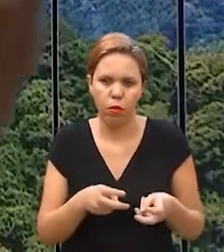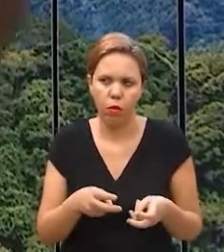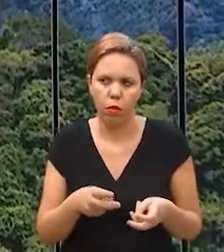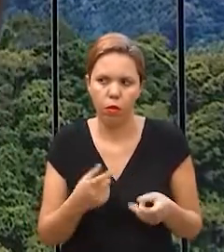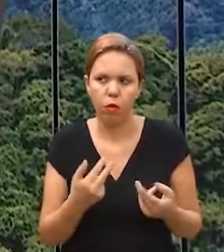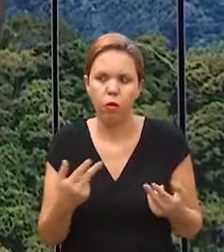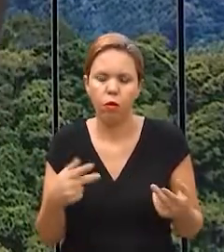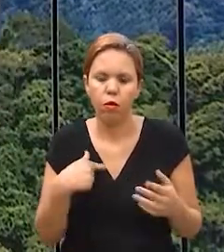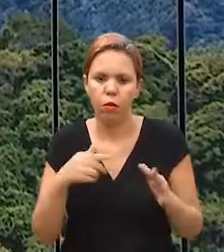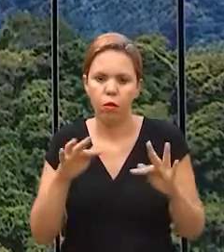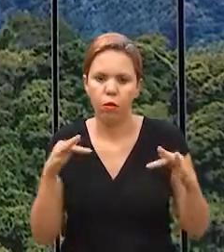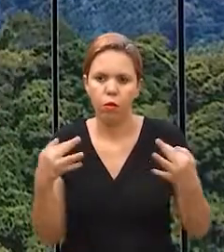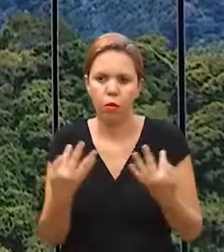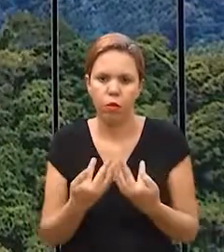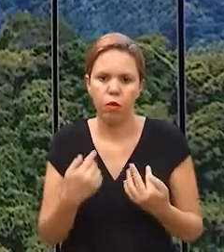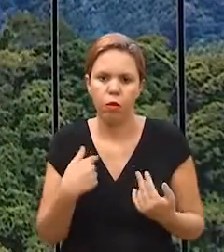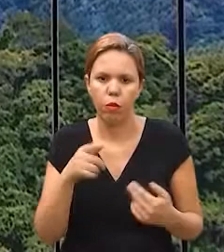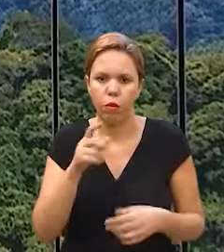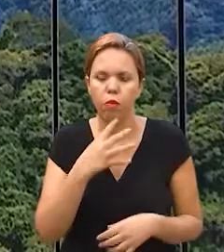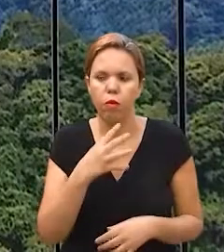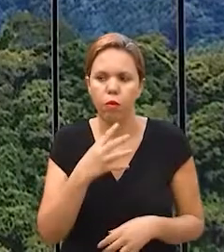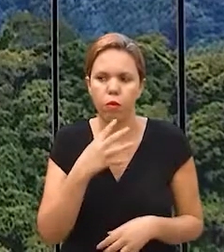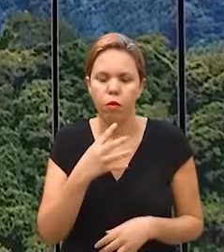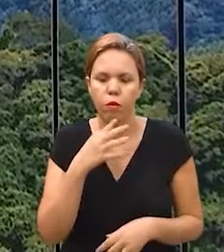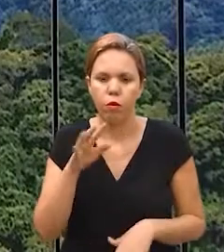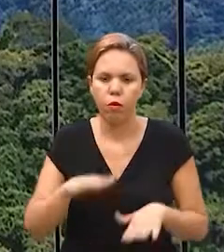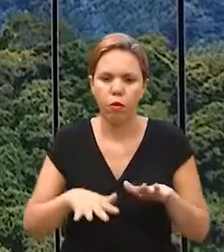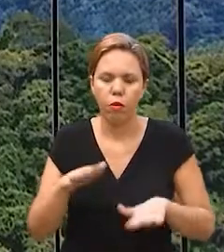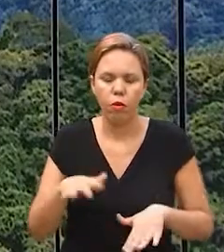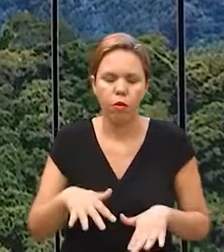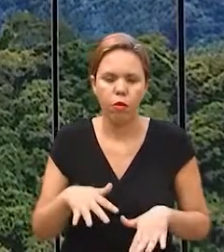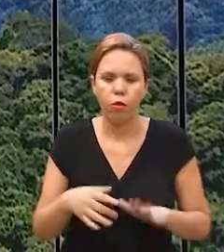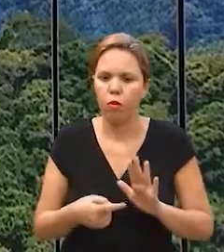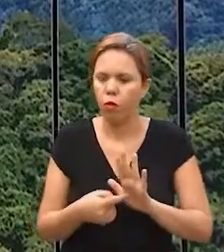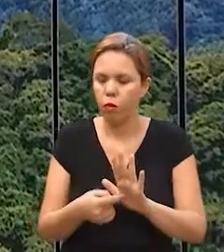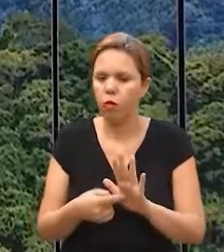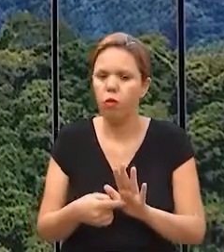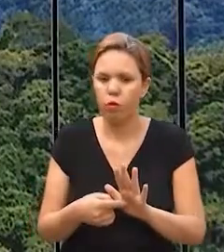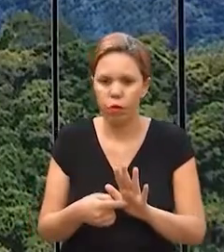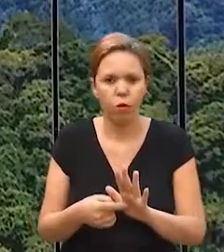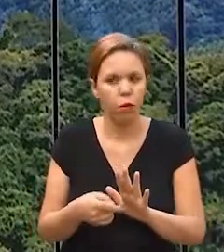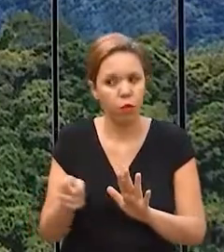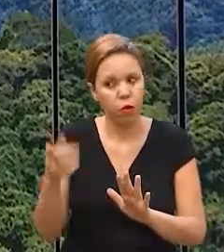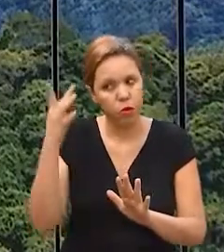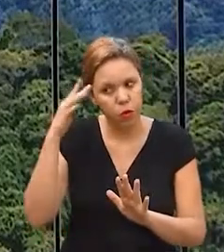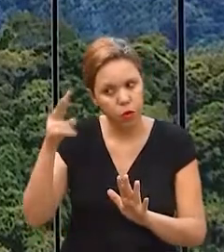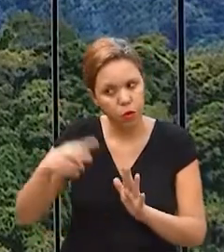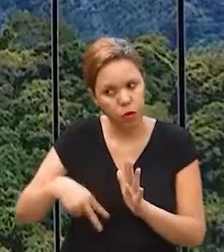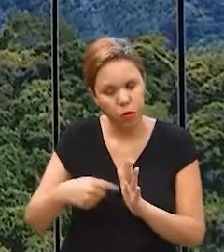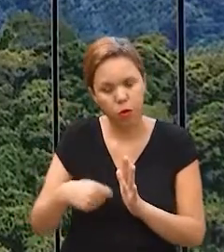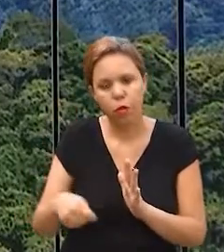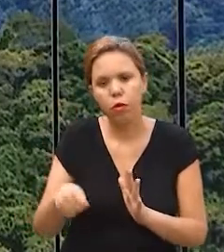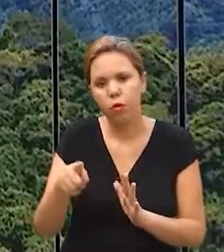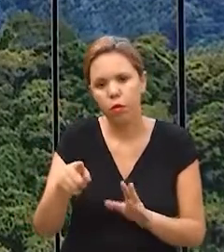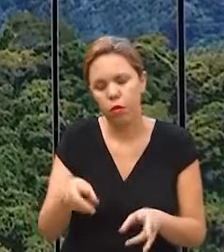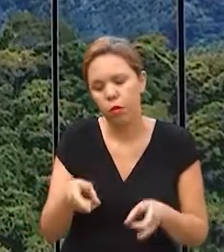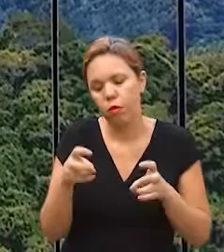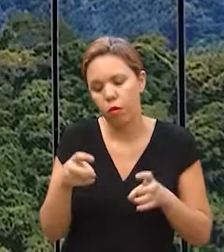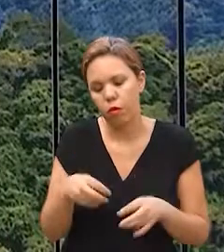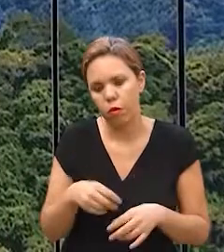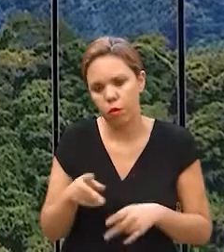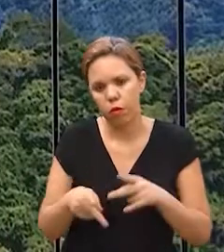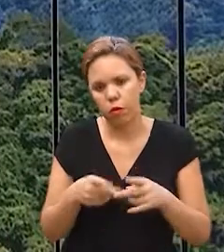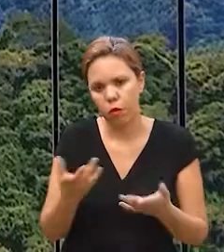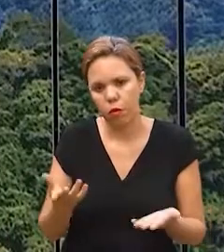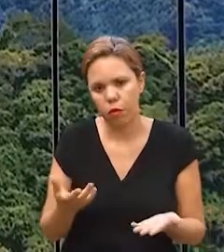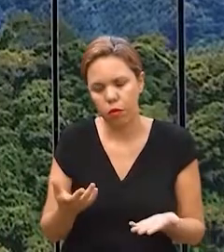família, tem alguém que eu conheço, que muitas vezes não se manifesta, mas ele não sabe ler e escrever. Até para você perceber que a pessoa é